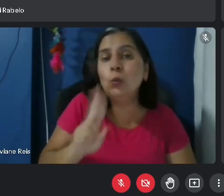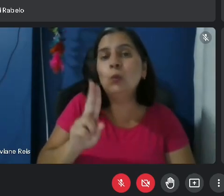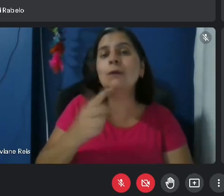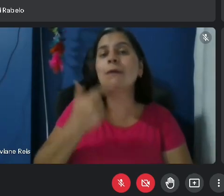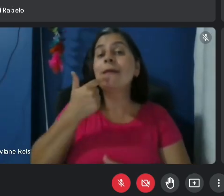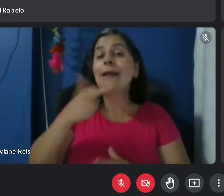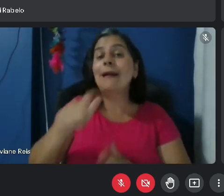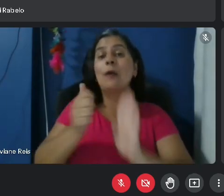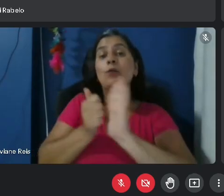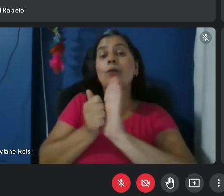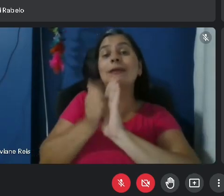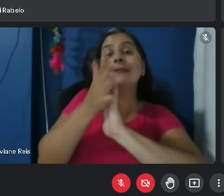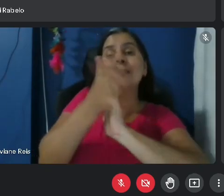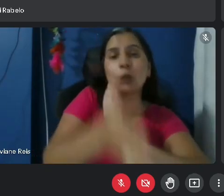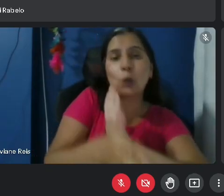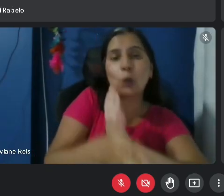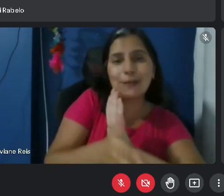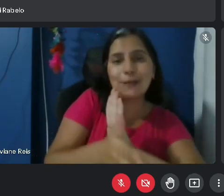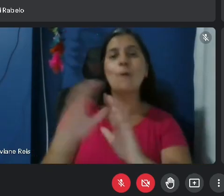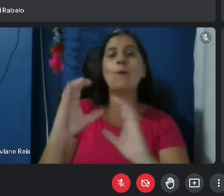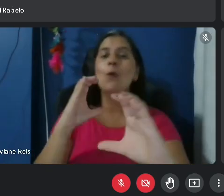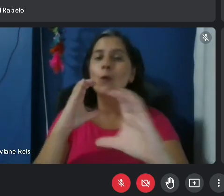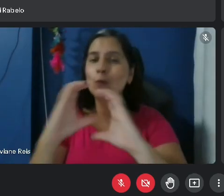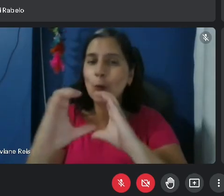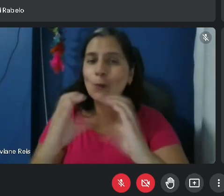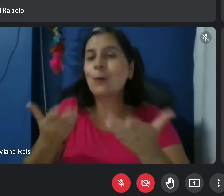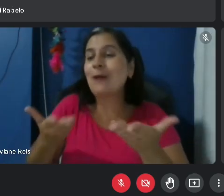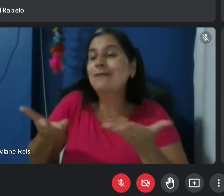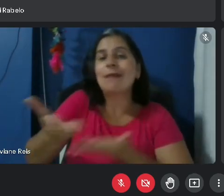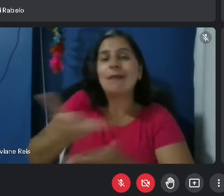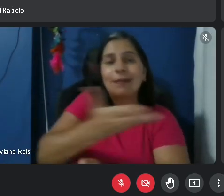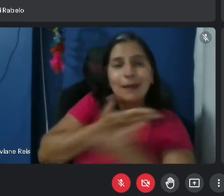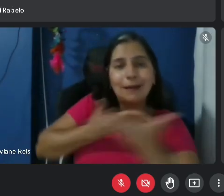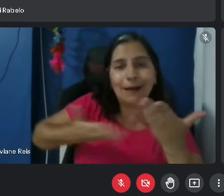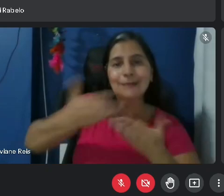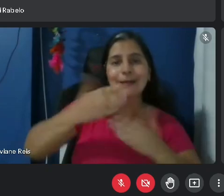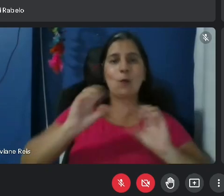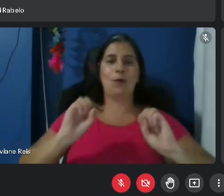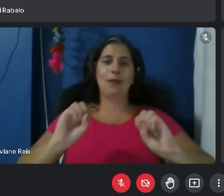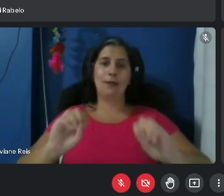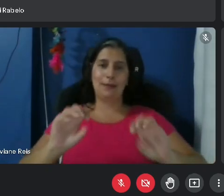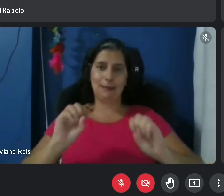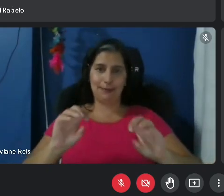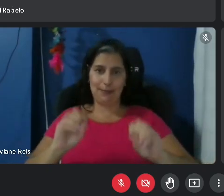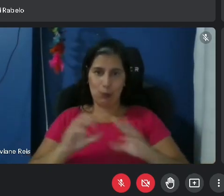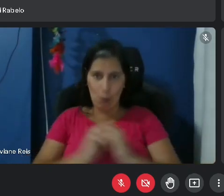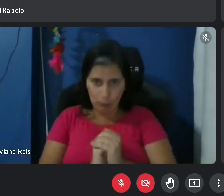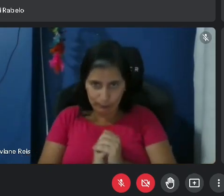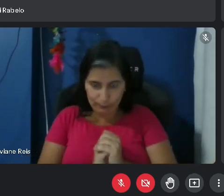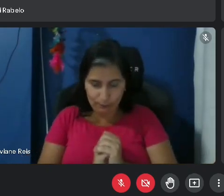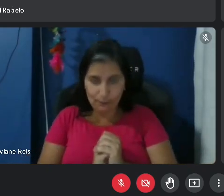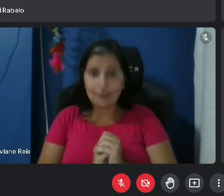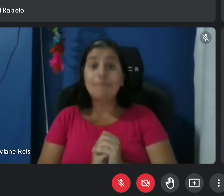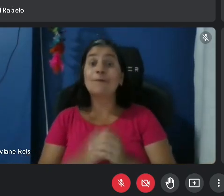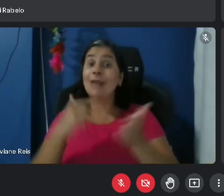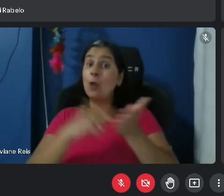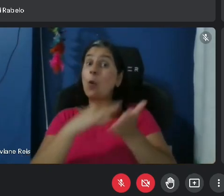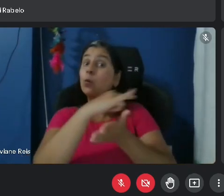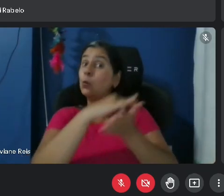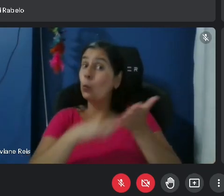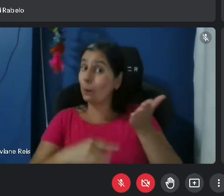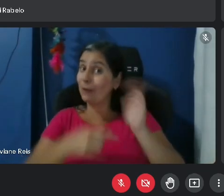educação profissional e no uso da língua de sinais, da comunicação e dessa interação no